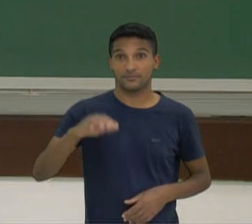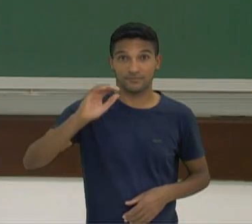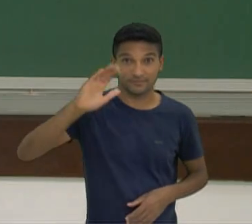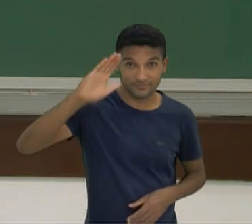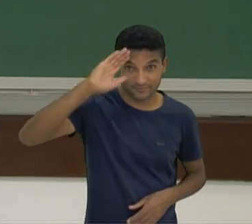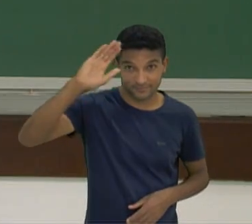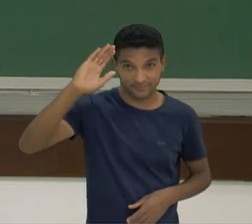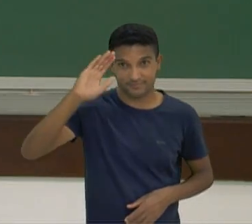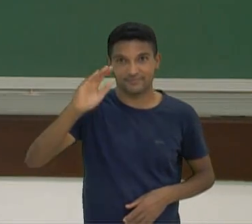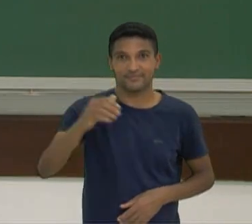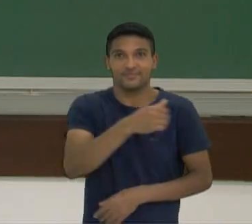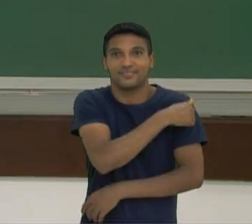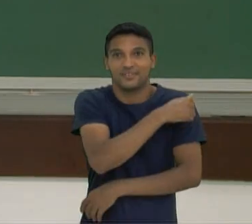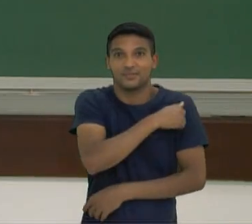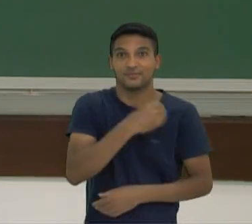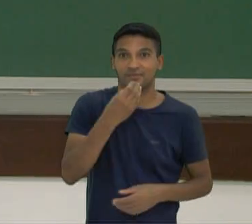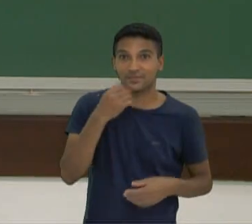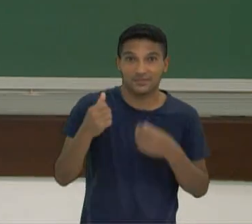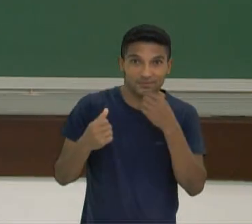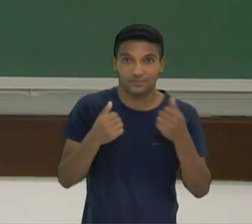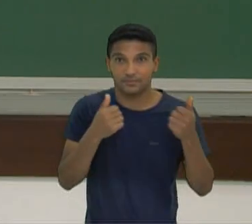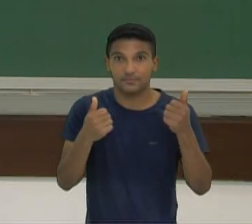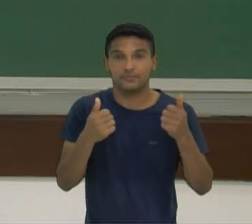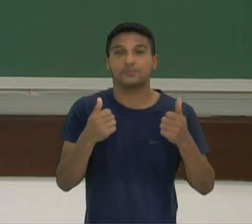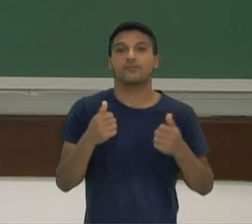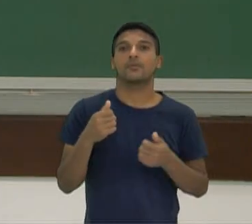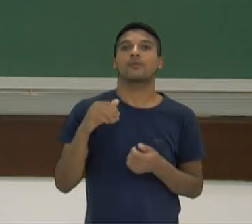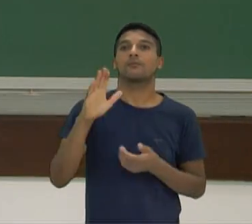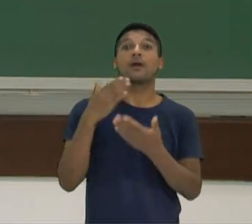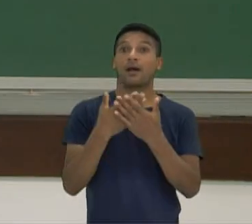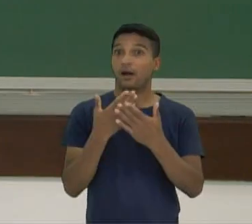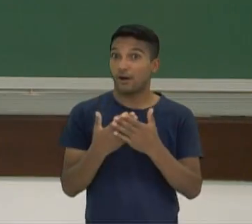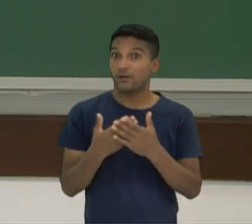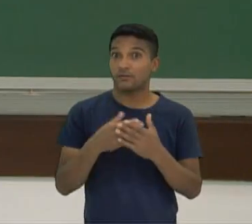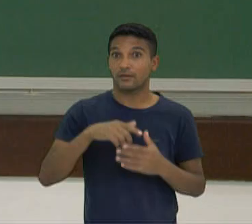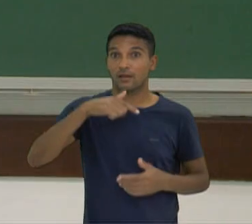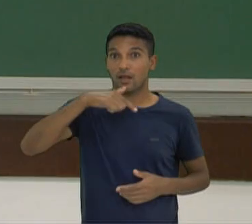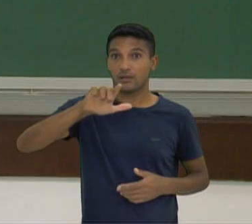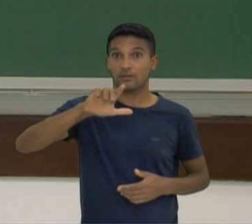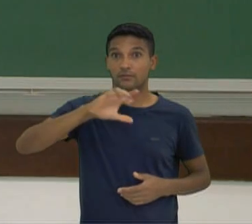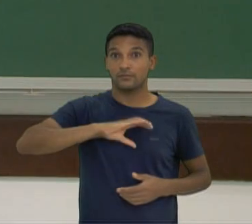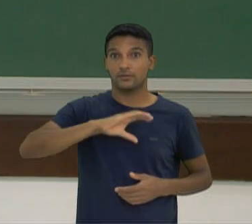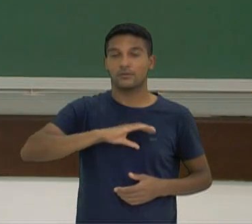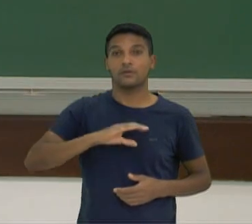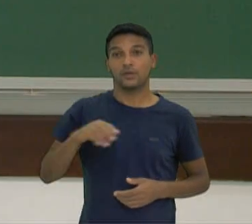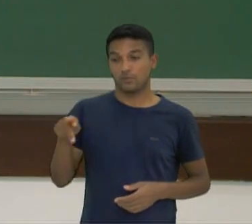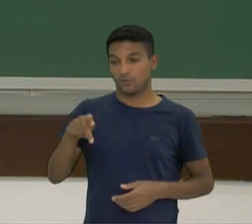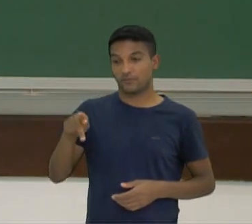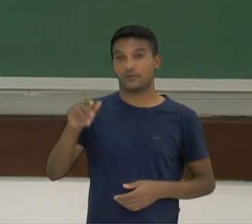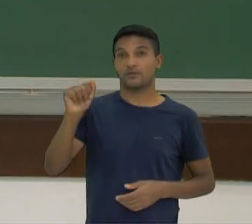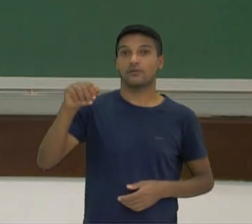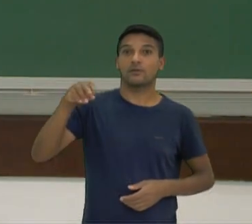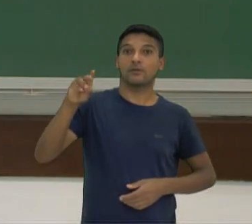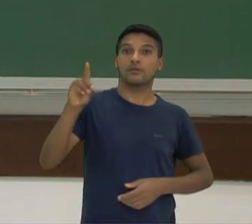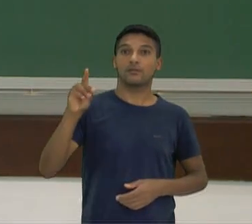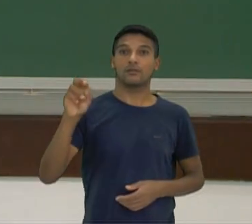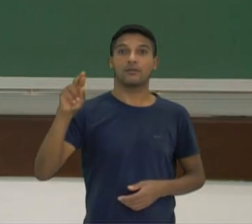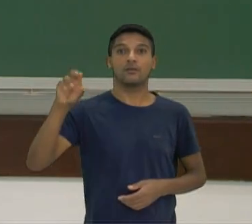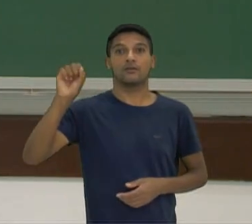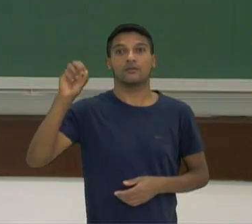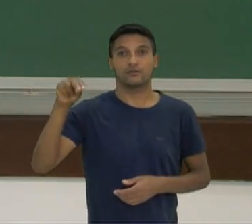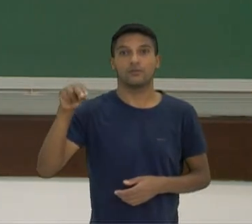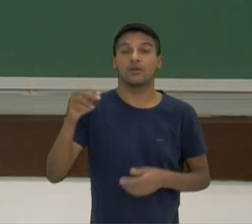Fala galera, beleza? Estamos começando mais uma aula de língua portuguesa. Sou o professor Anderson Boganica. Nosso conteúdo de hoje